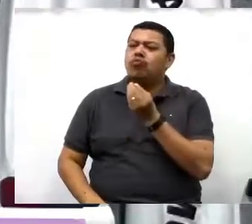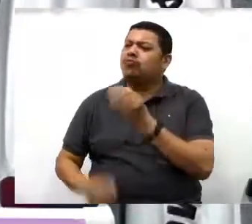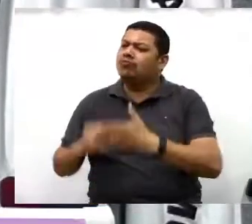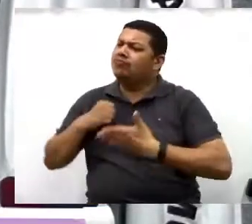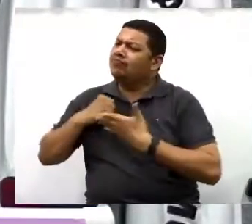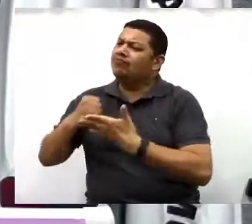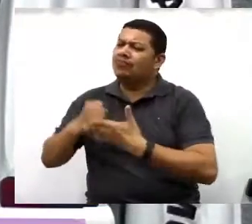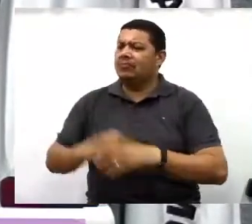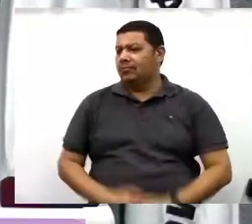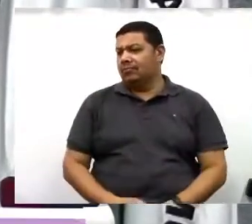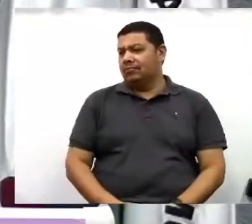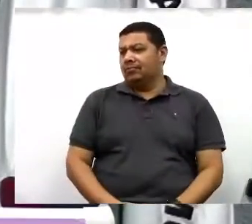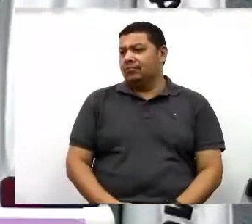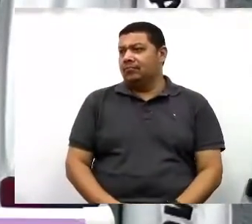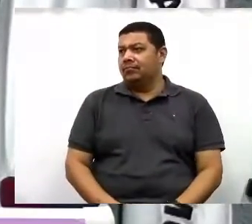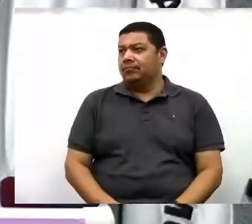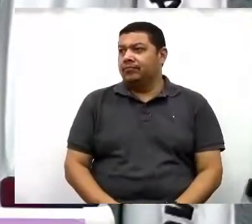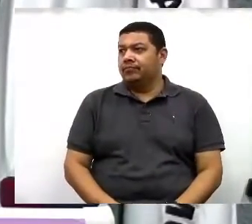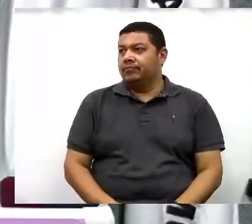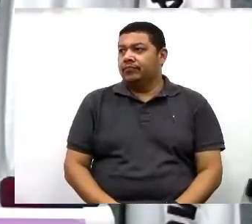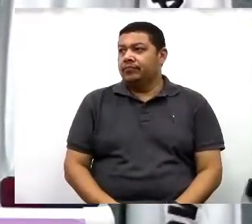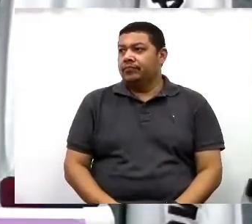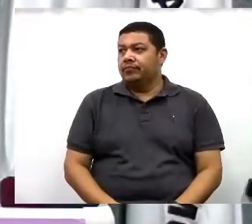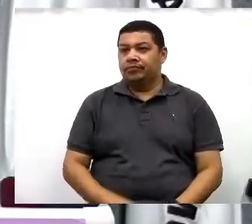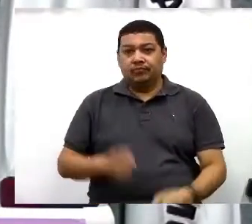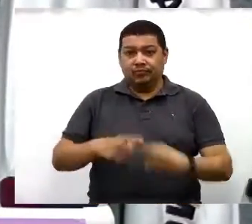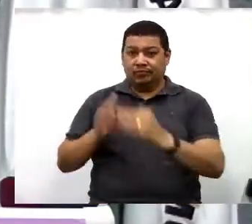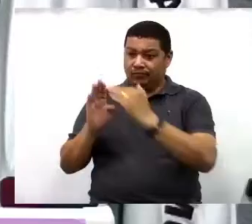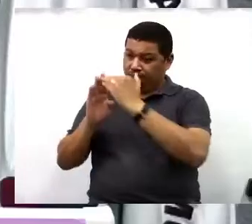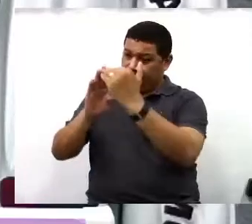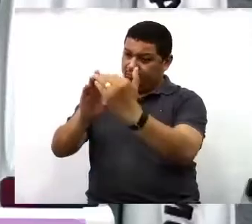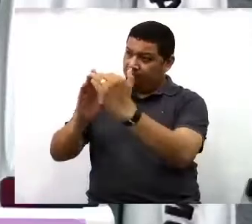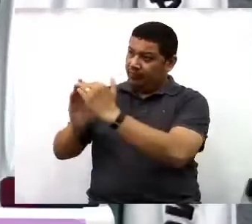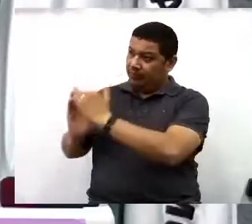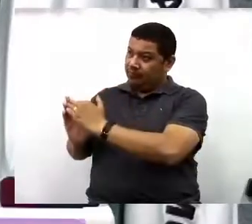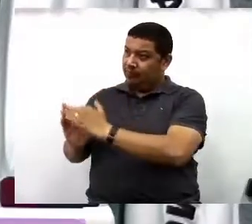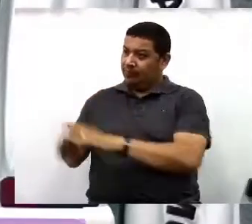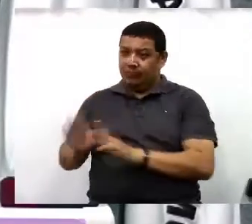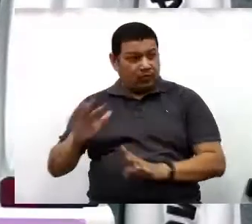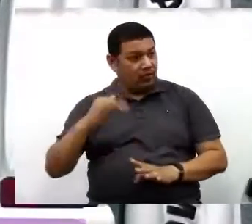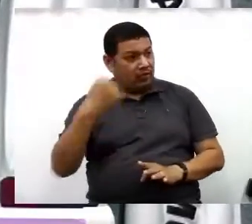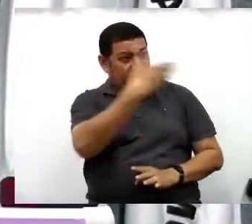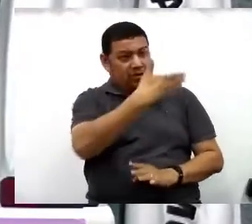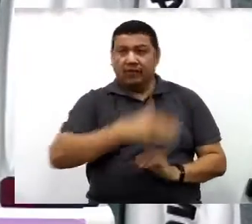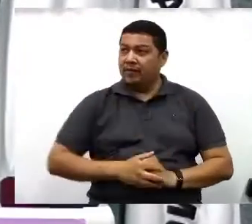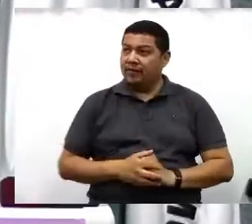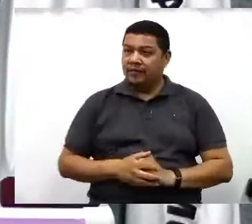ajudar? Porque olha o seu vizinho do lado, olha